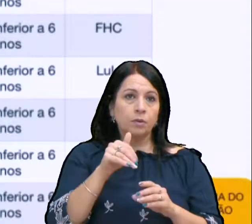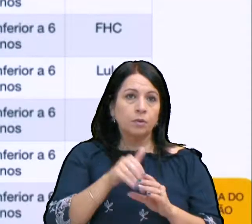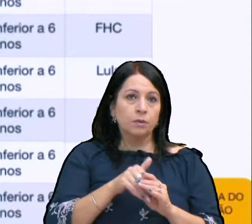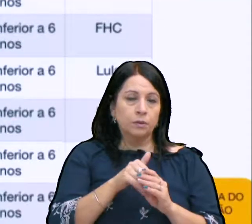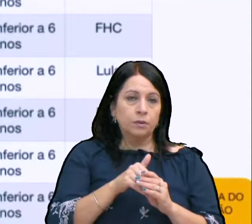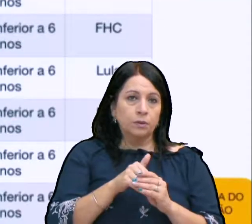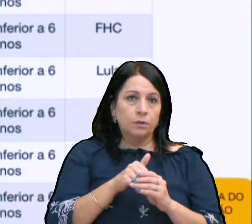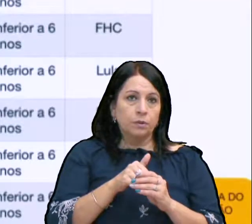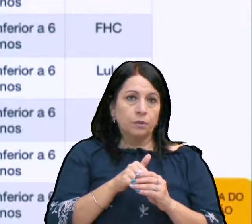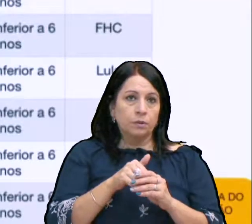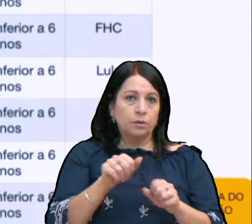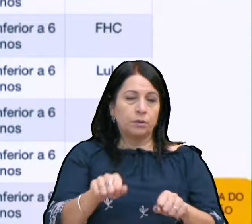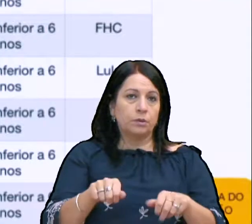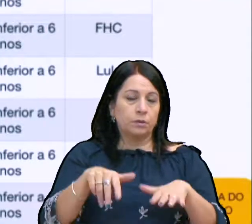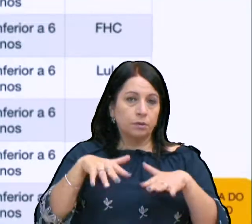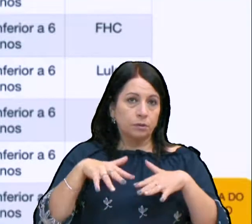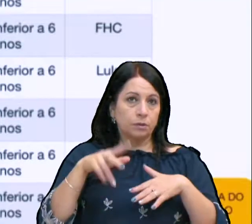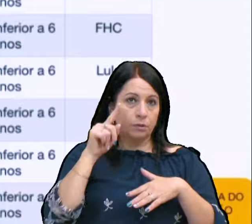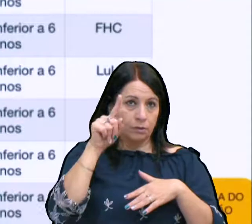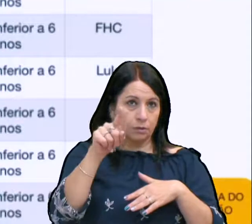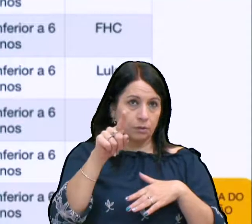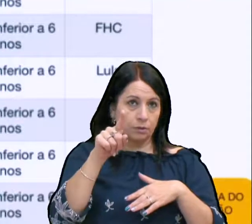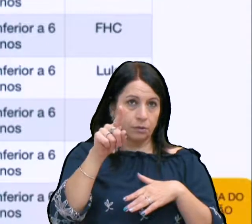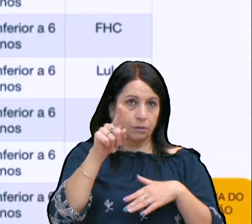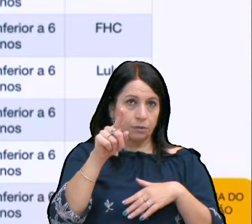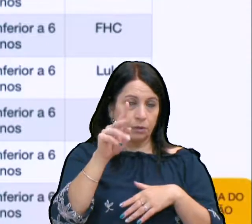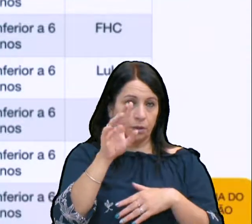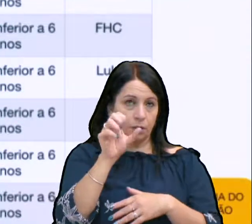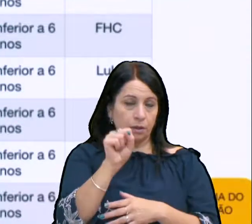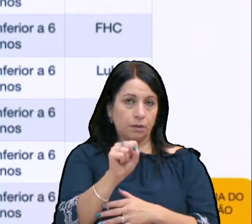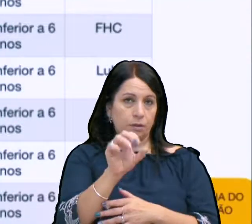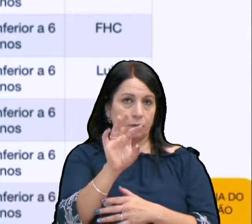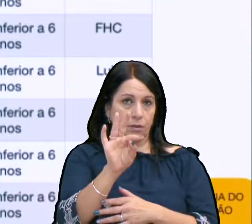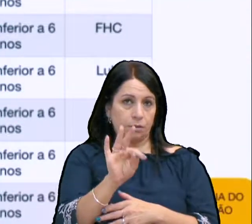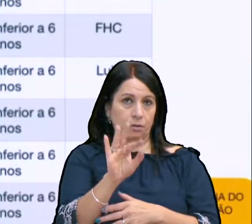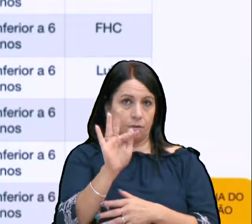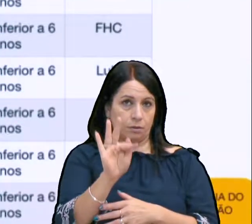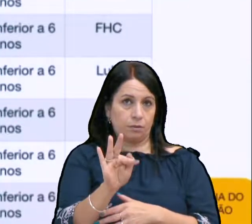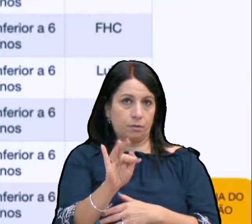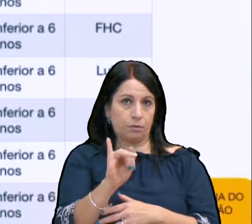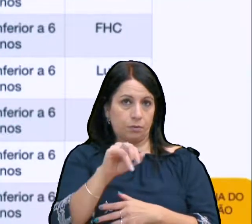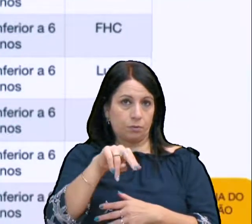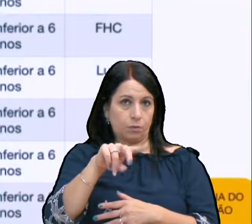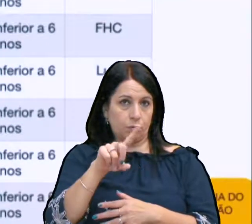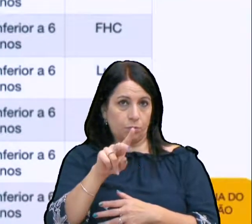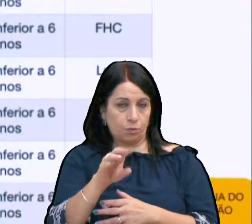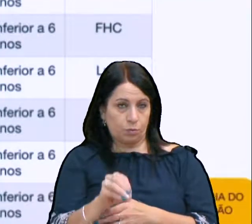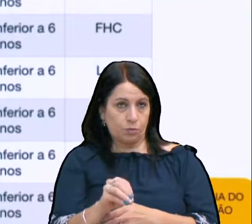do plenário do Tribunal do STF, do indulto de Natal,